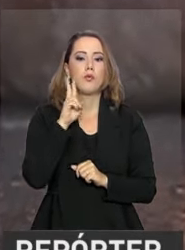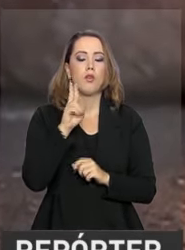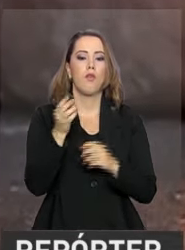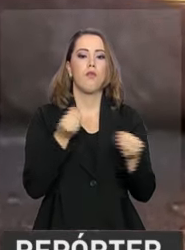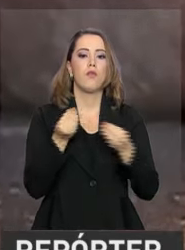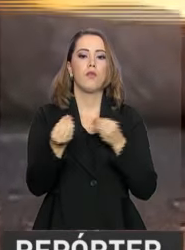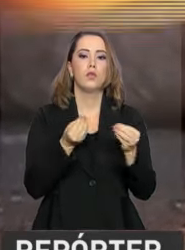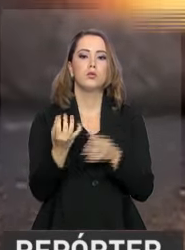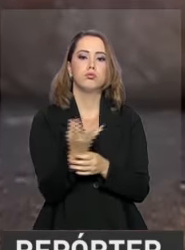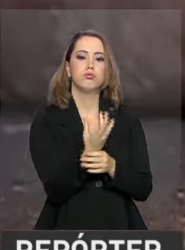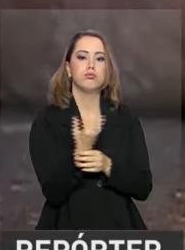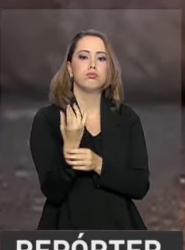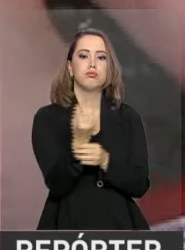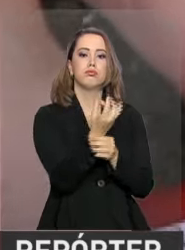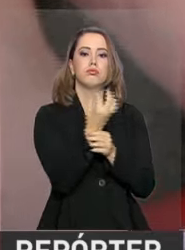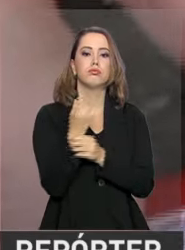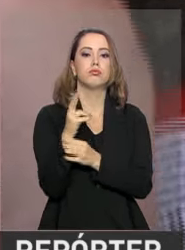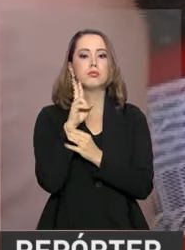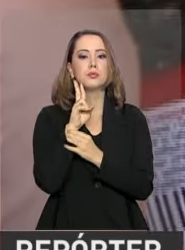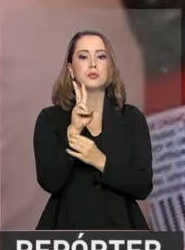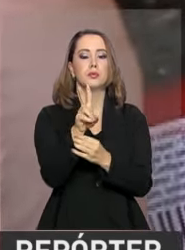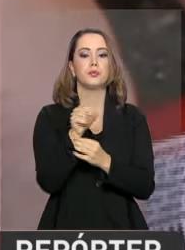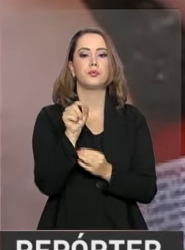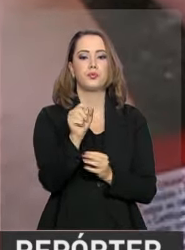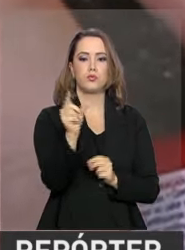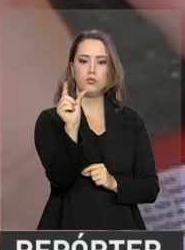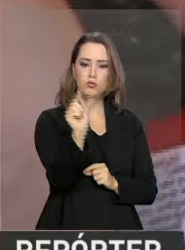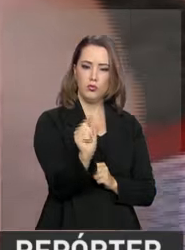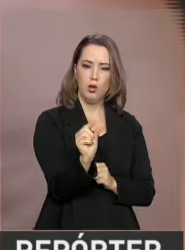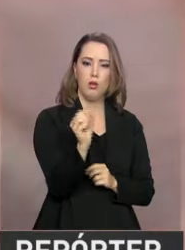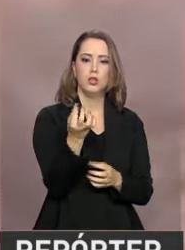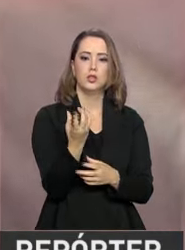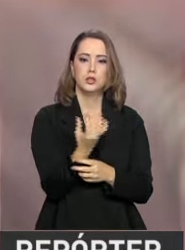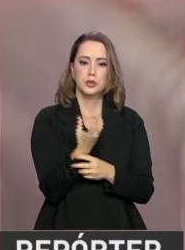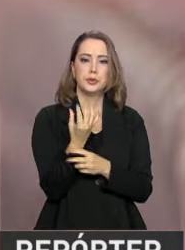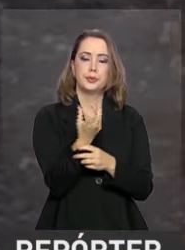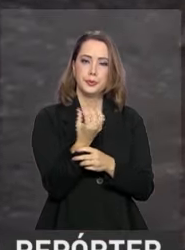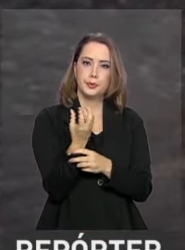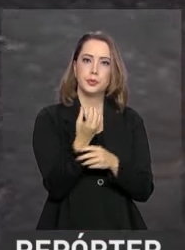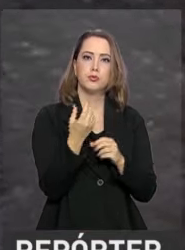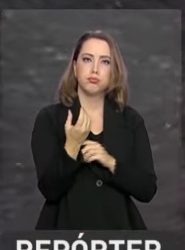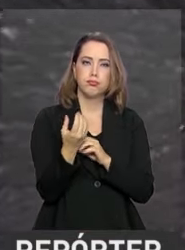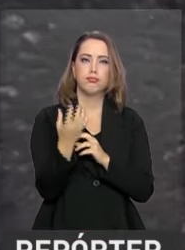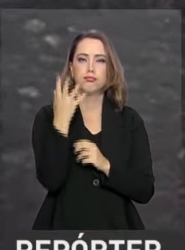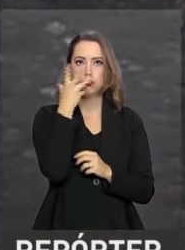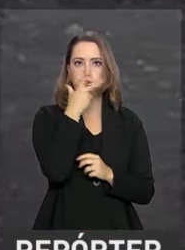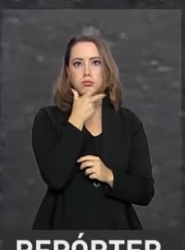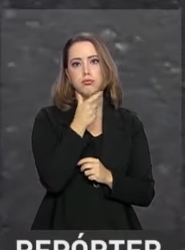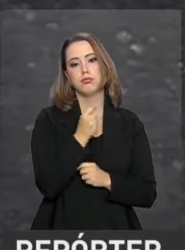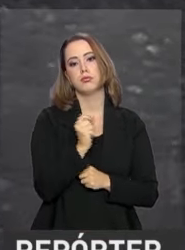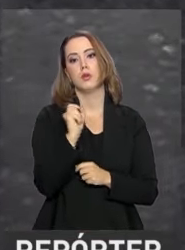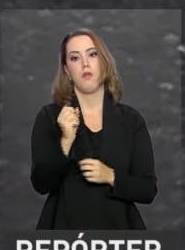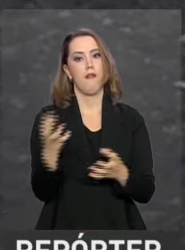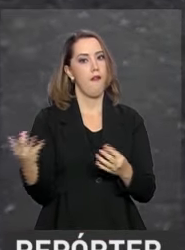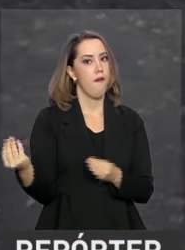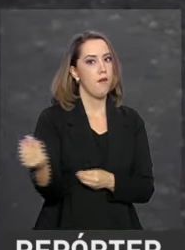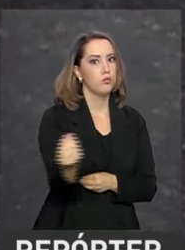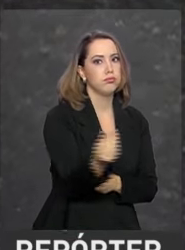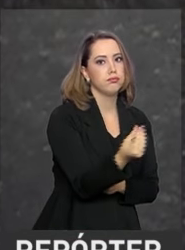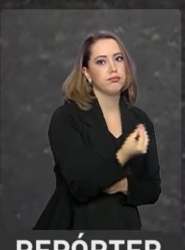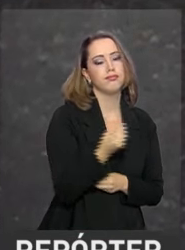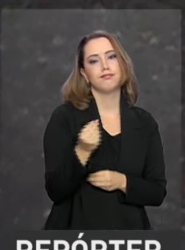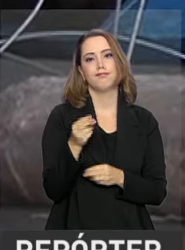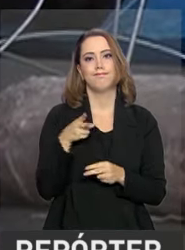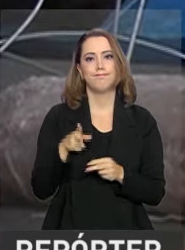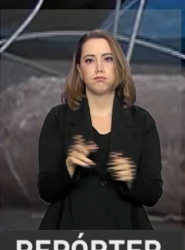chama que mantém o balão voando esse pedacinho queima por vários minutos o que não pensar de várias taxas dessas em